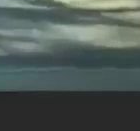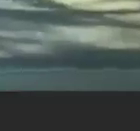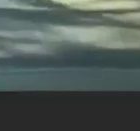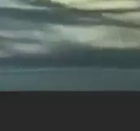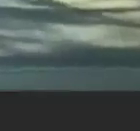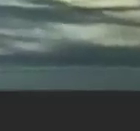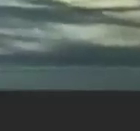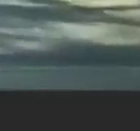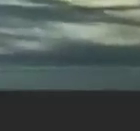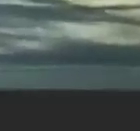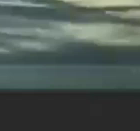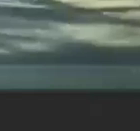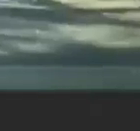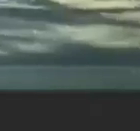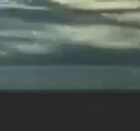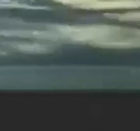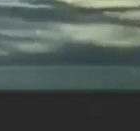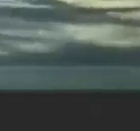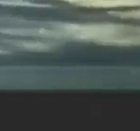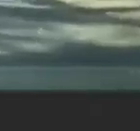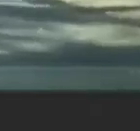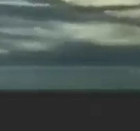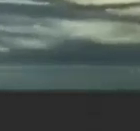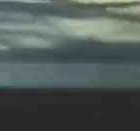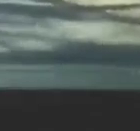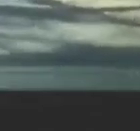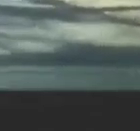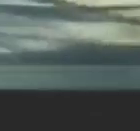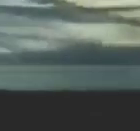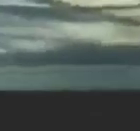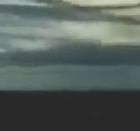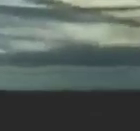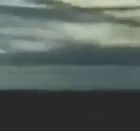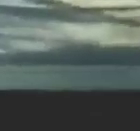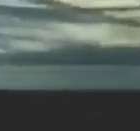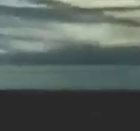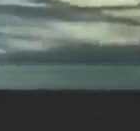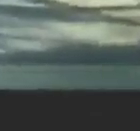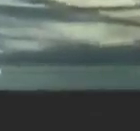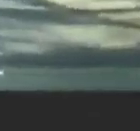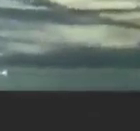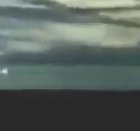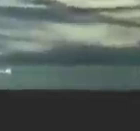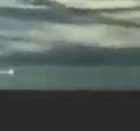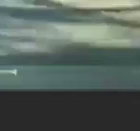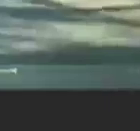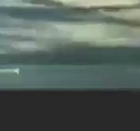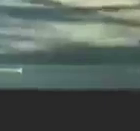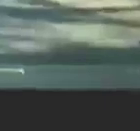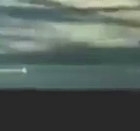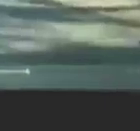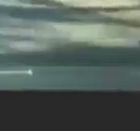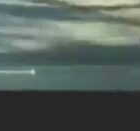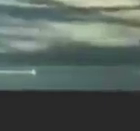desempenho, pelo serviço que foi feito. E é isso, gente. É o vereador vindo na rua, fiscalizando e atendendo os pedidos